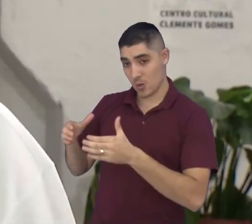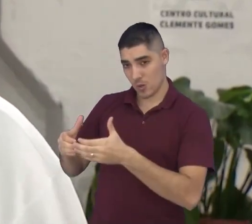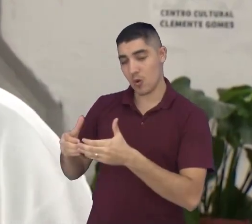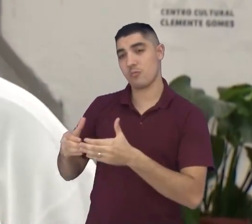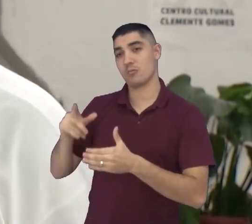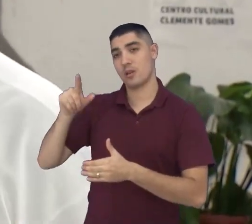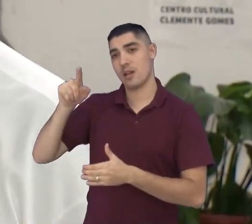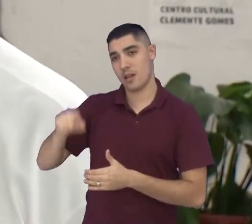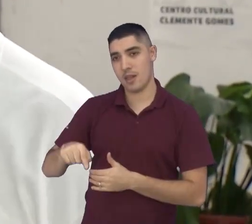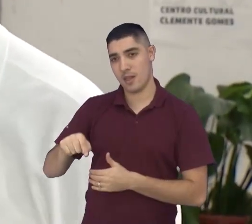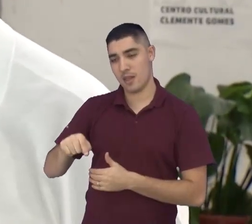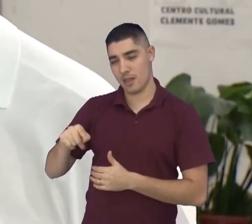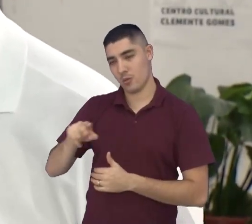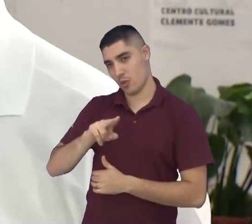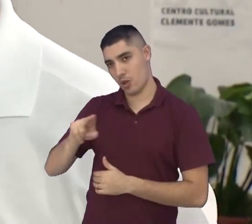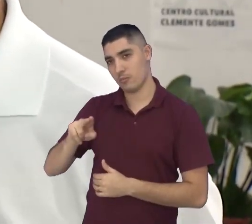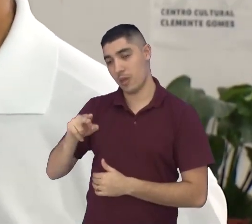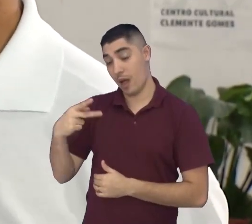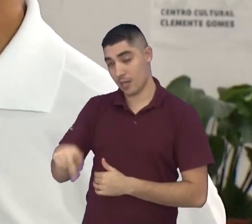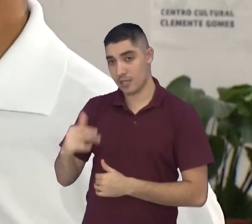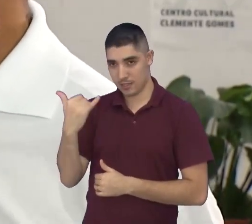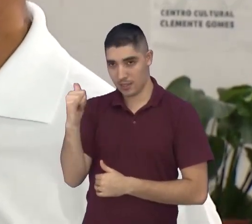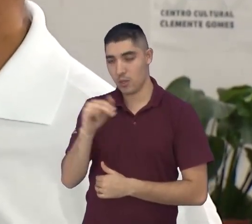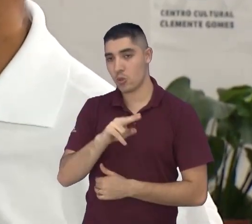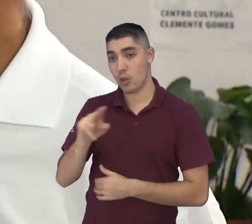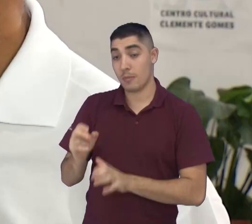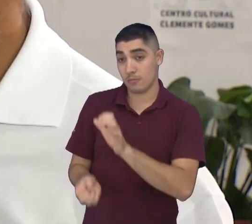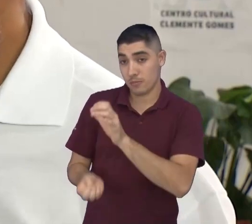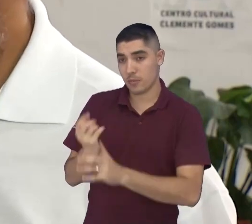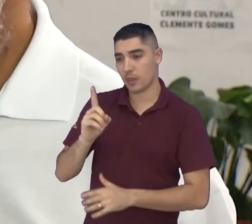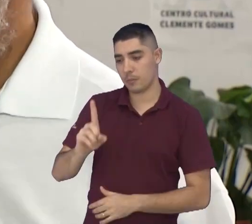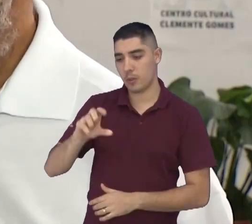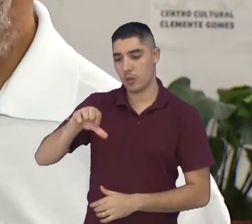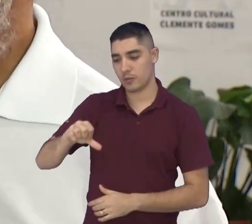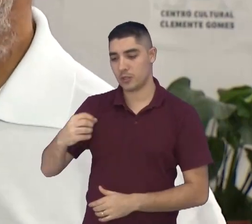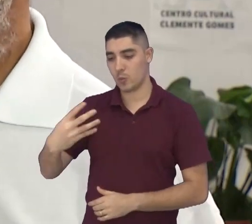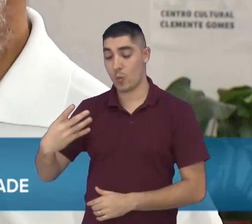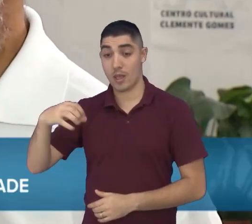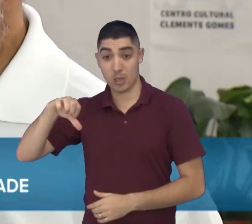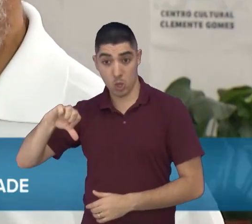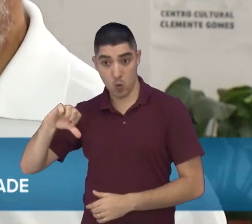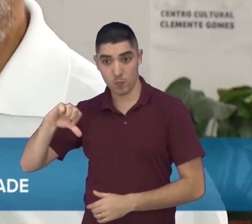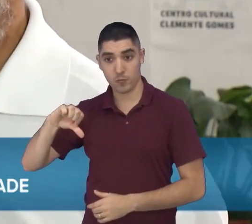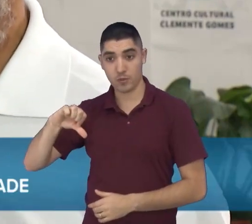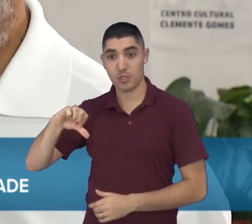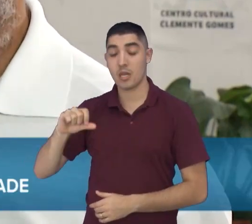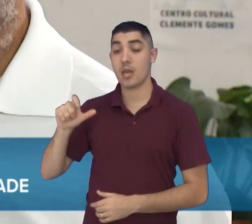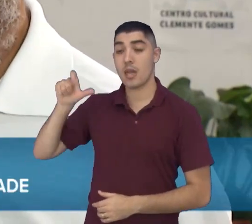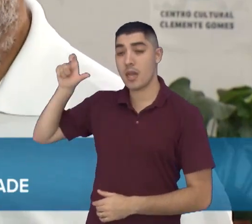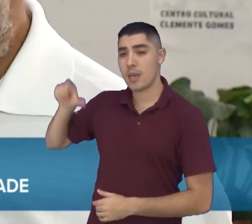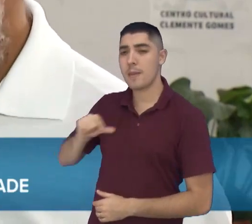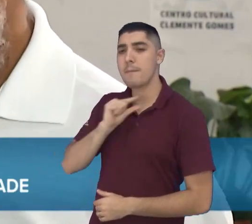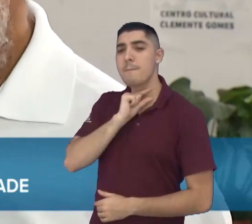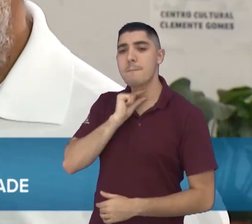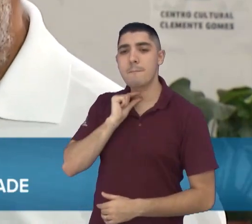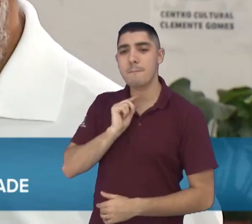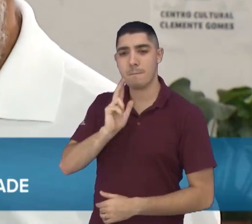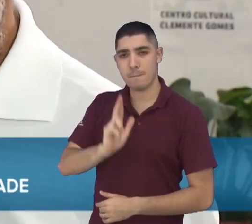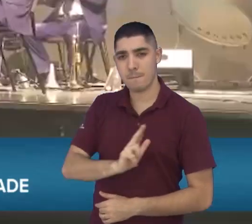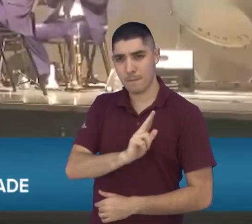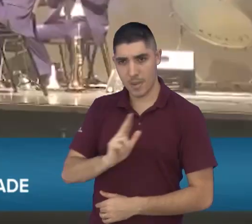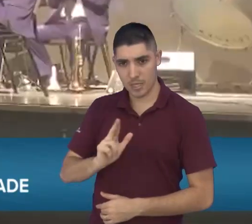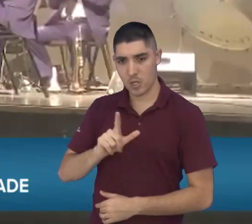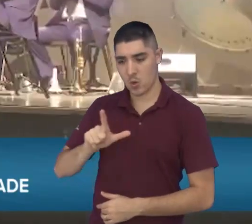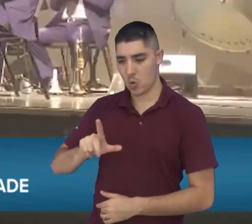imaterial, ela foi fundada em 1949. A pedido do padre Luiz